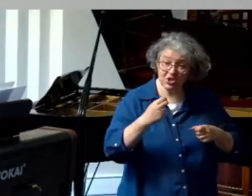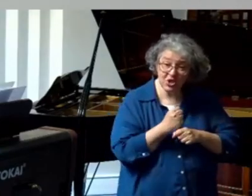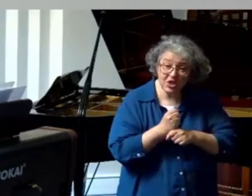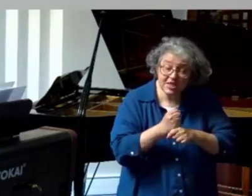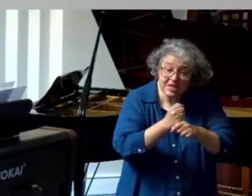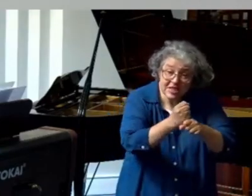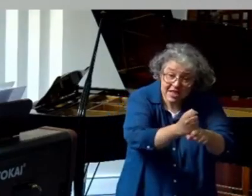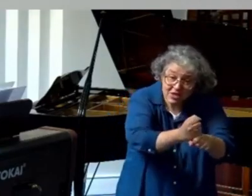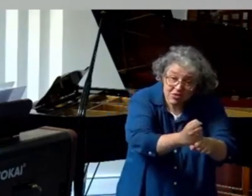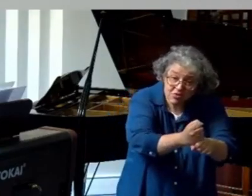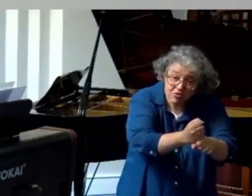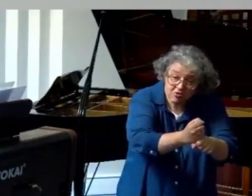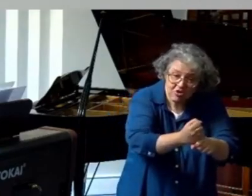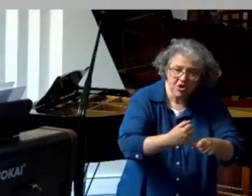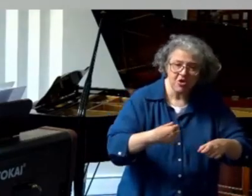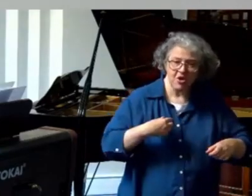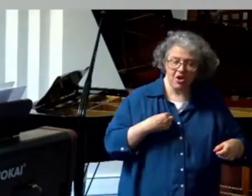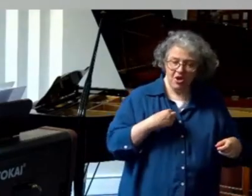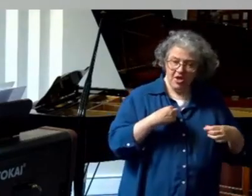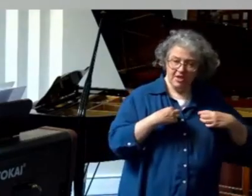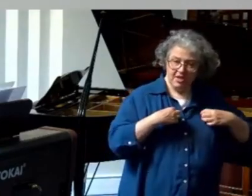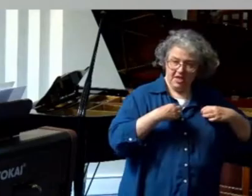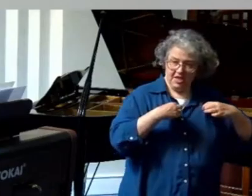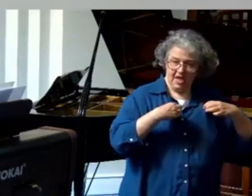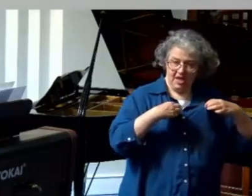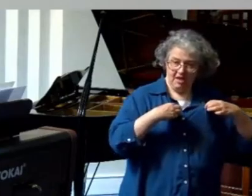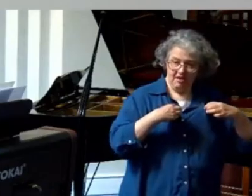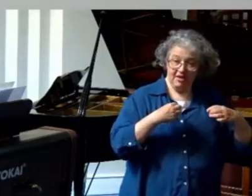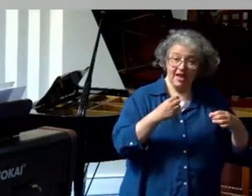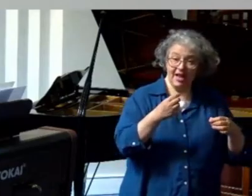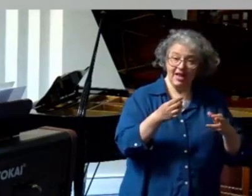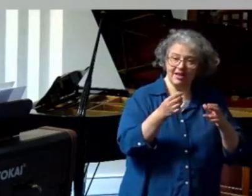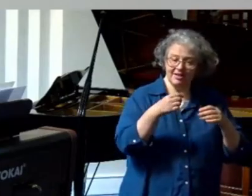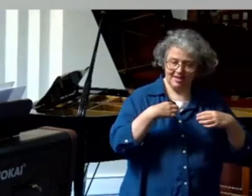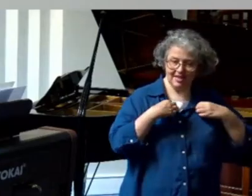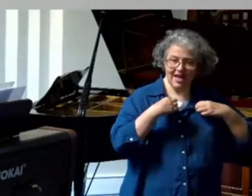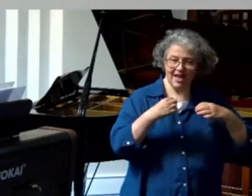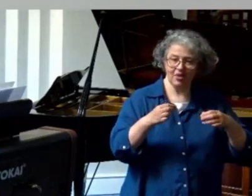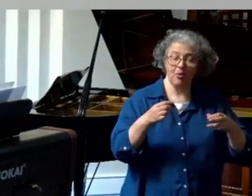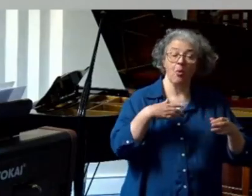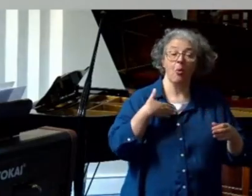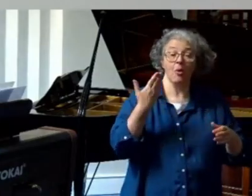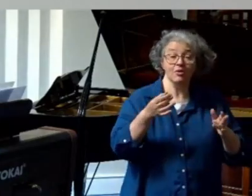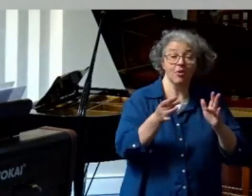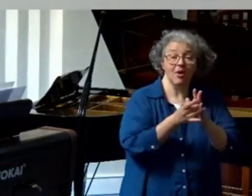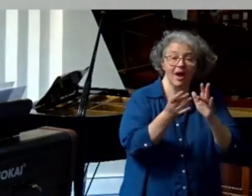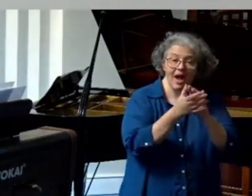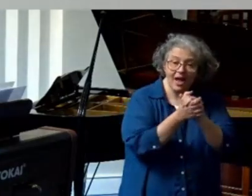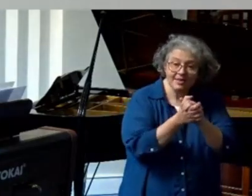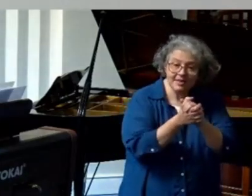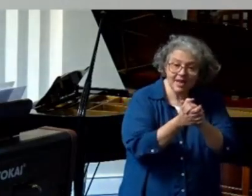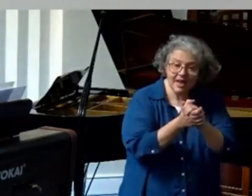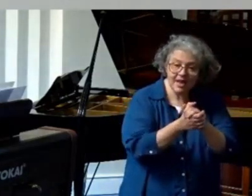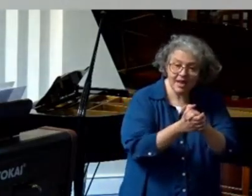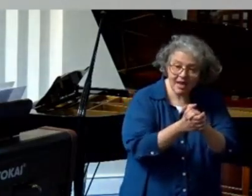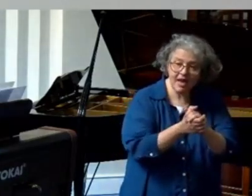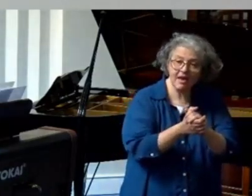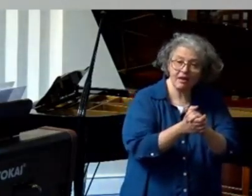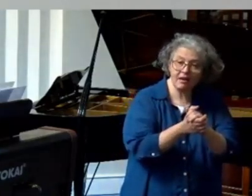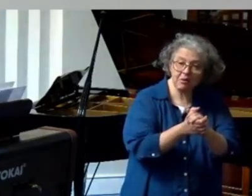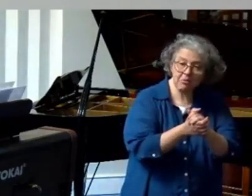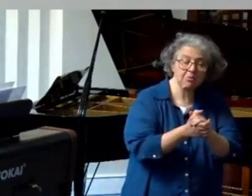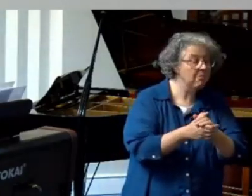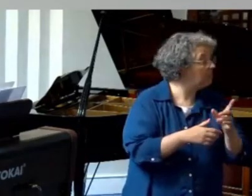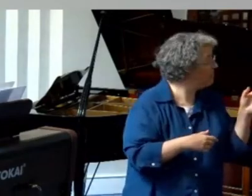casamento. Esse terno fica lá no roupeiro. E então esse terno já viu muitos outros ternos chegarem